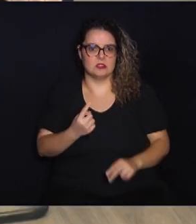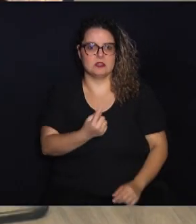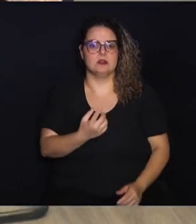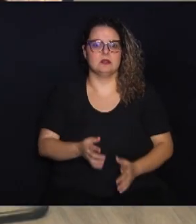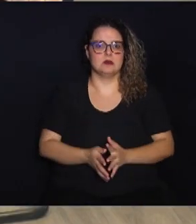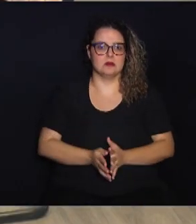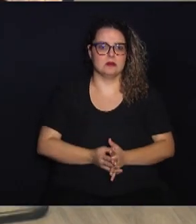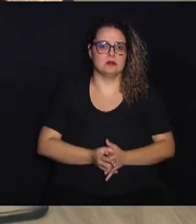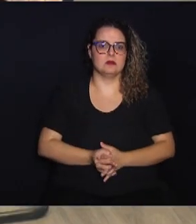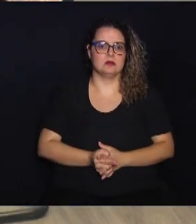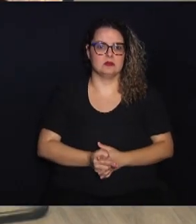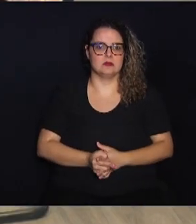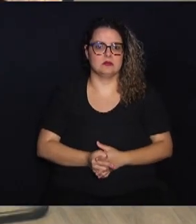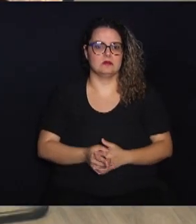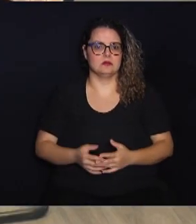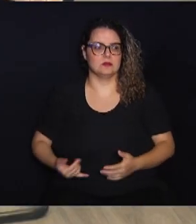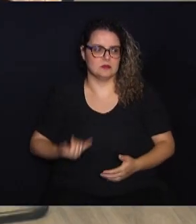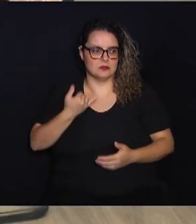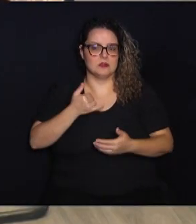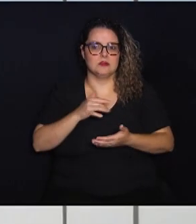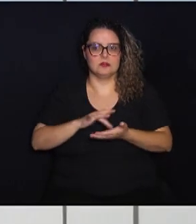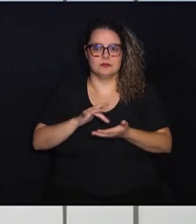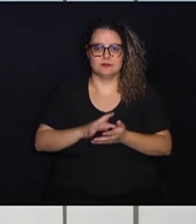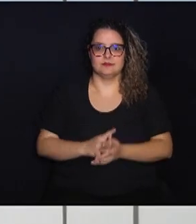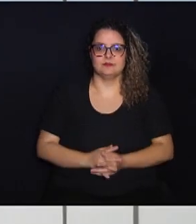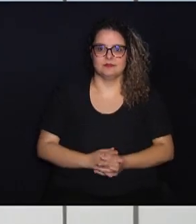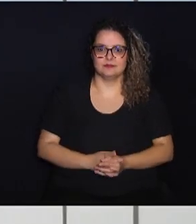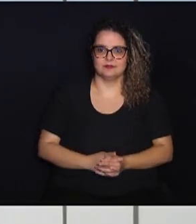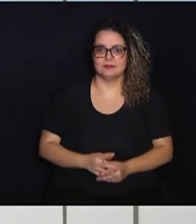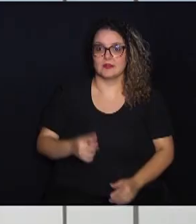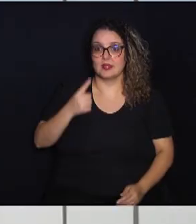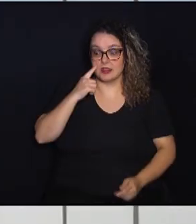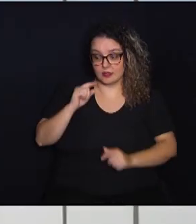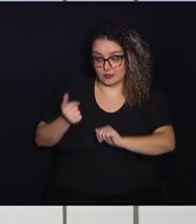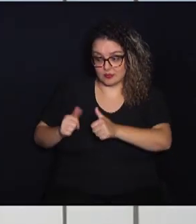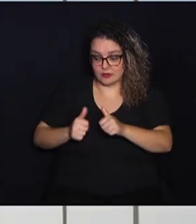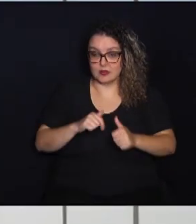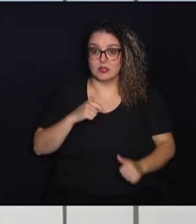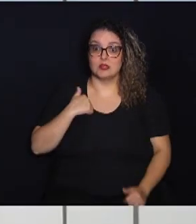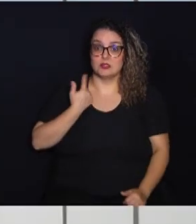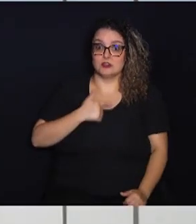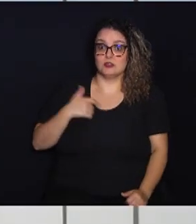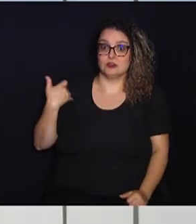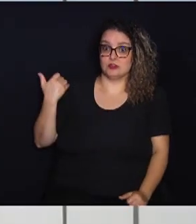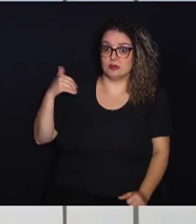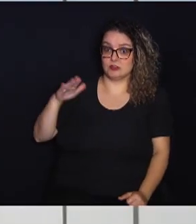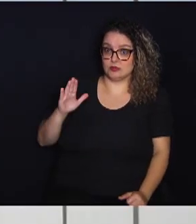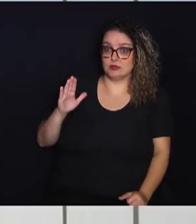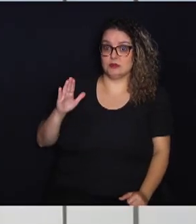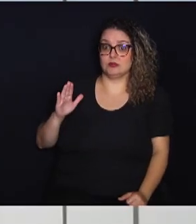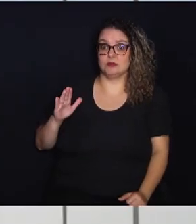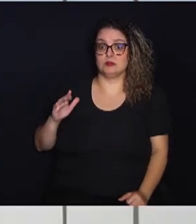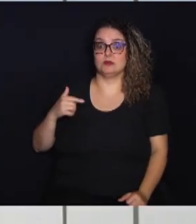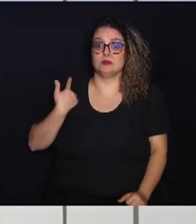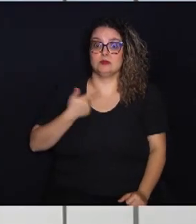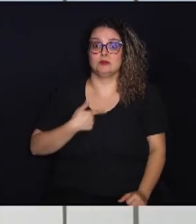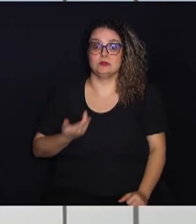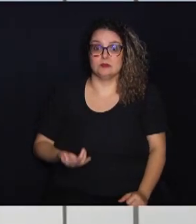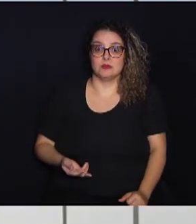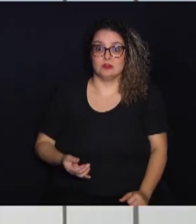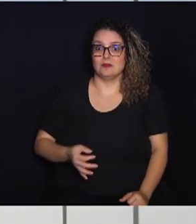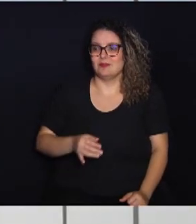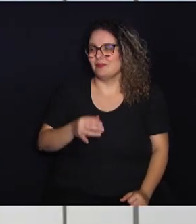né? Com a telinha na mão? Olha, eu avalio que nós adultos estamos dando um péssimo